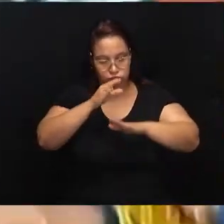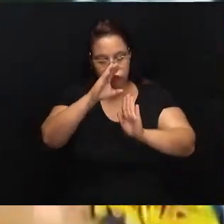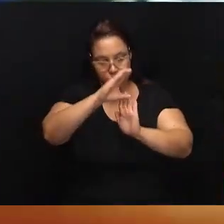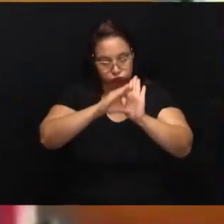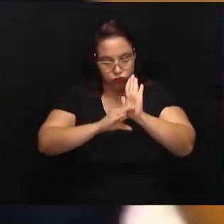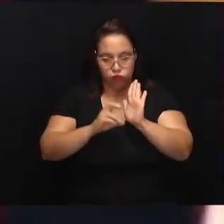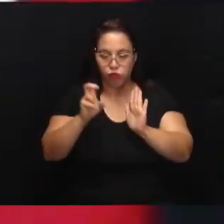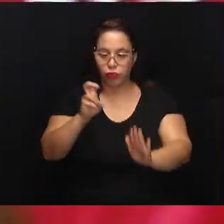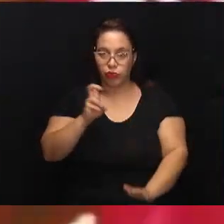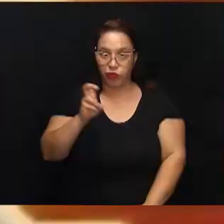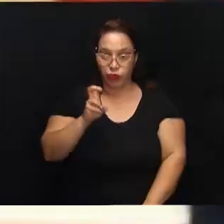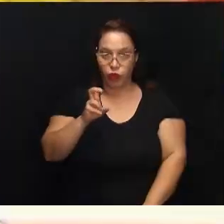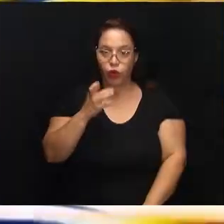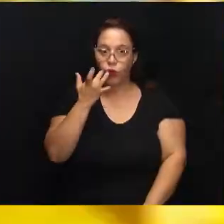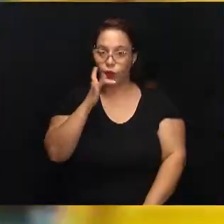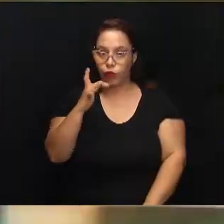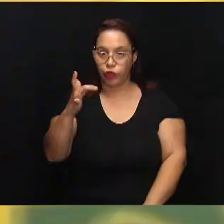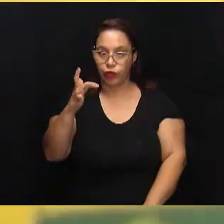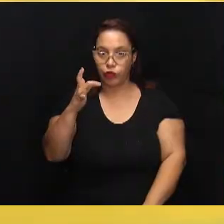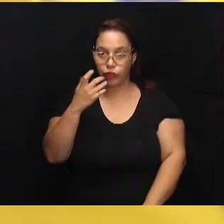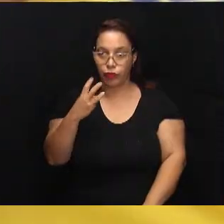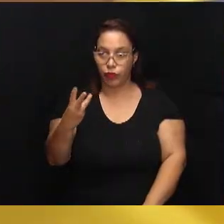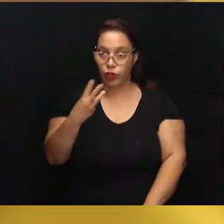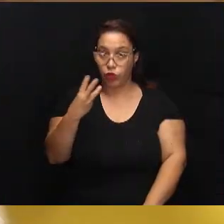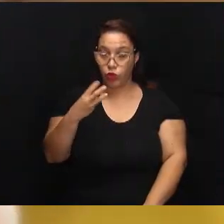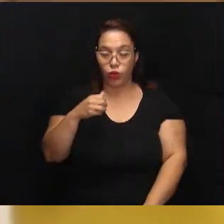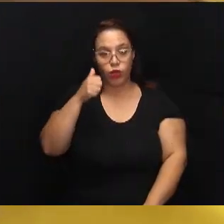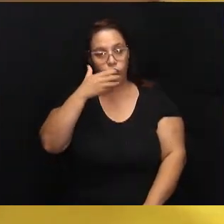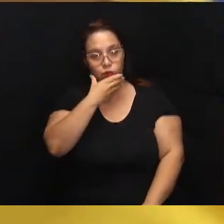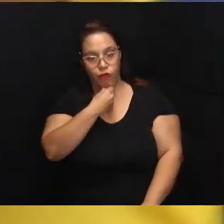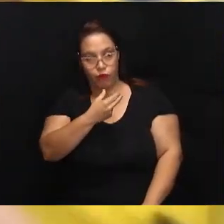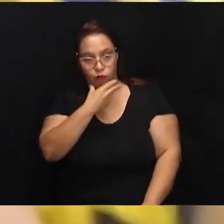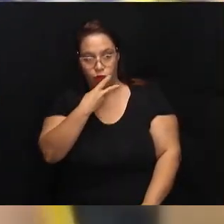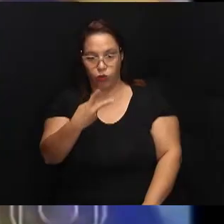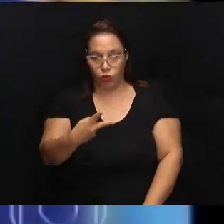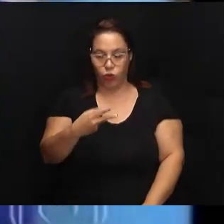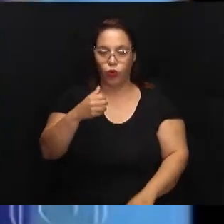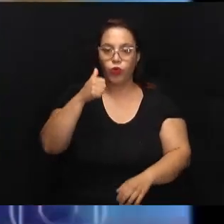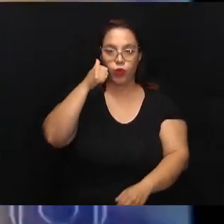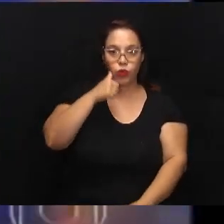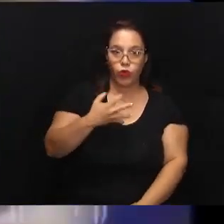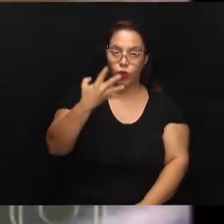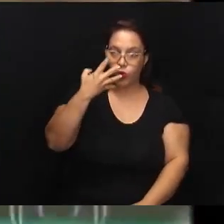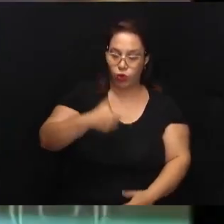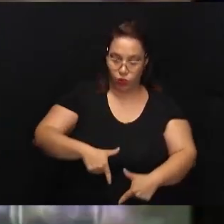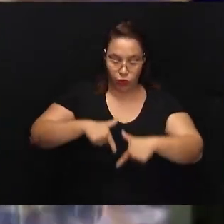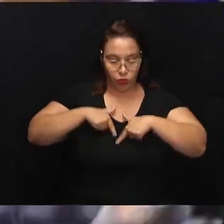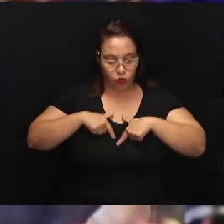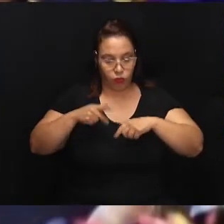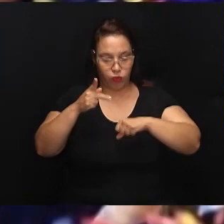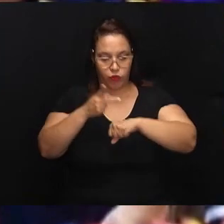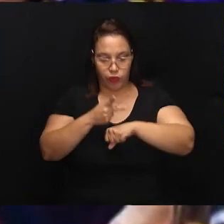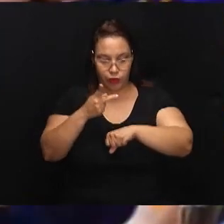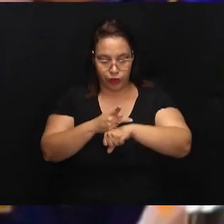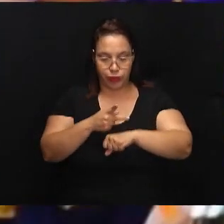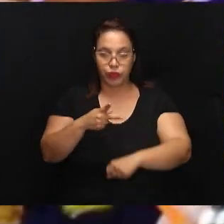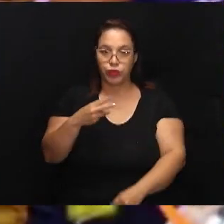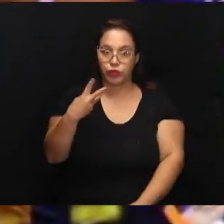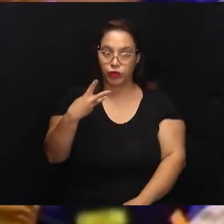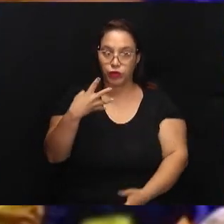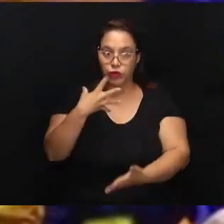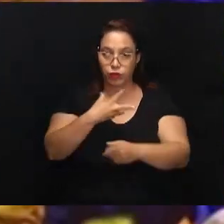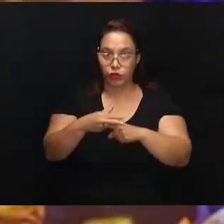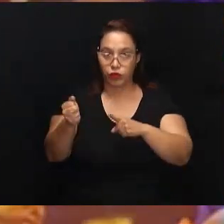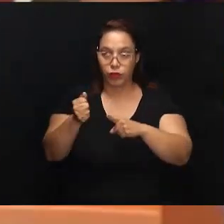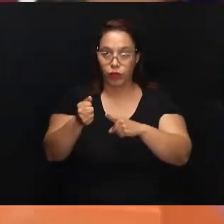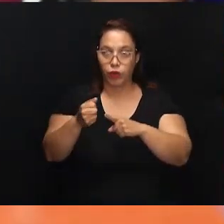com 5 medalhas de ouro, sendo 3 do masculino e 2 do feminino, 4 medalhas de prata, sendo 3 conquistadas